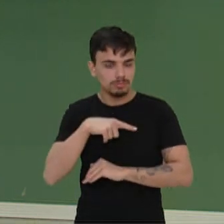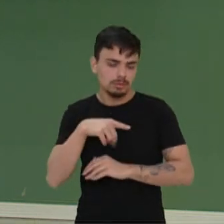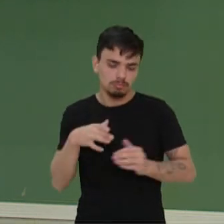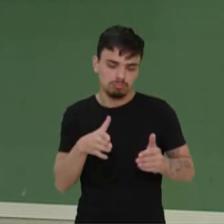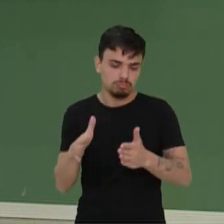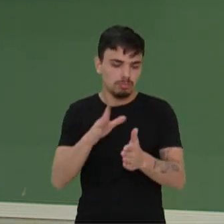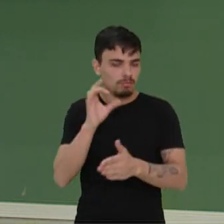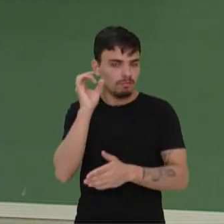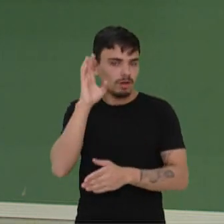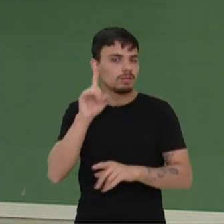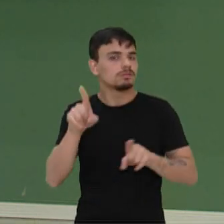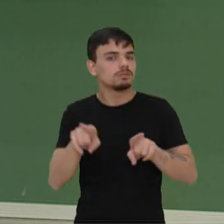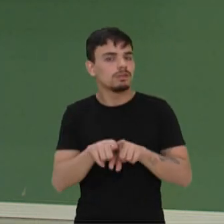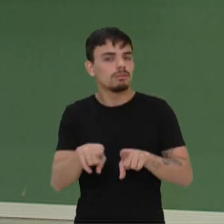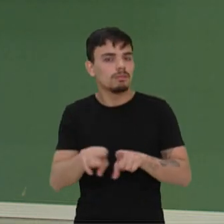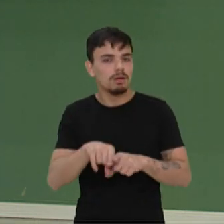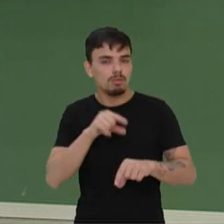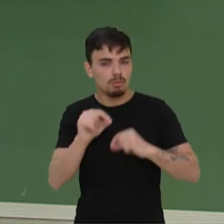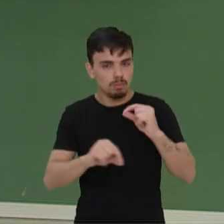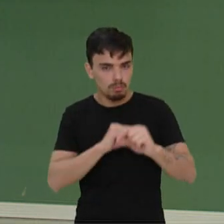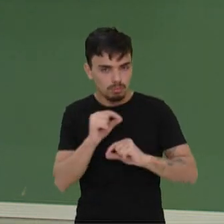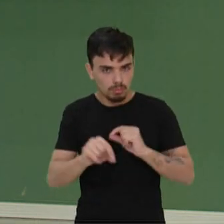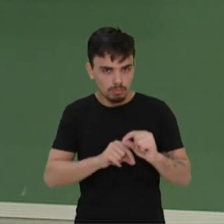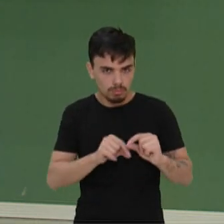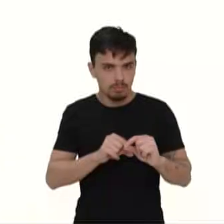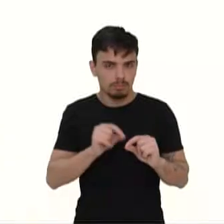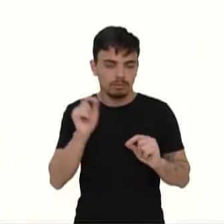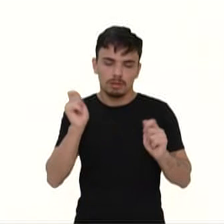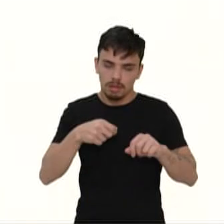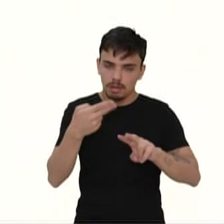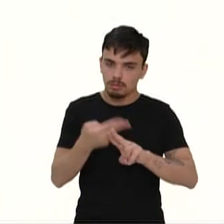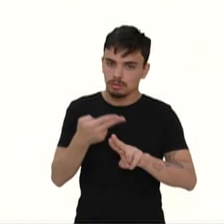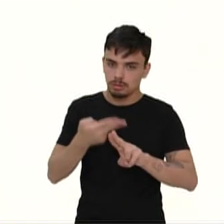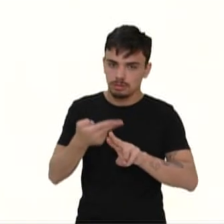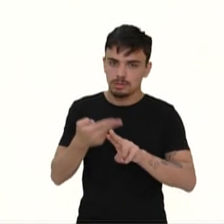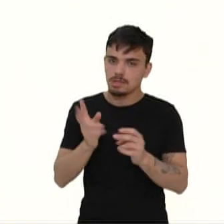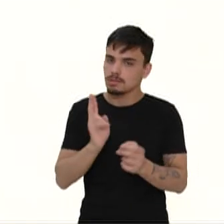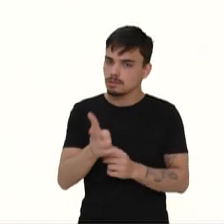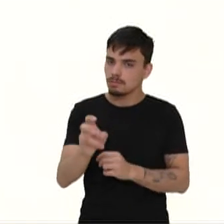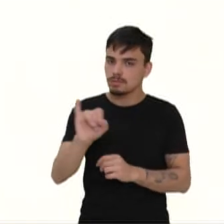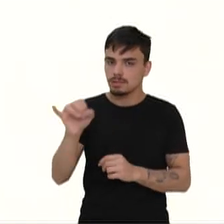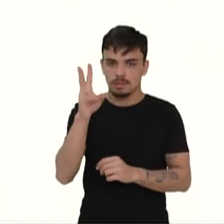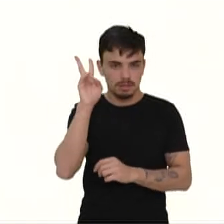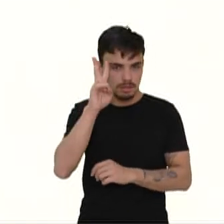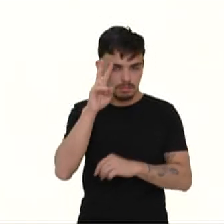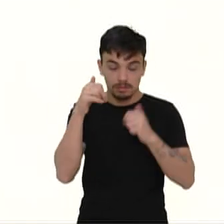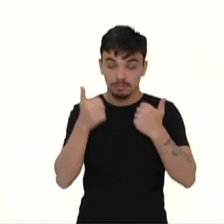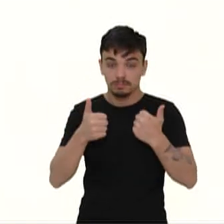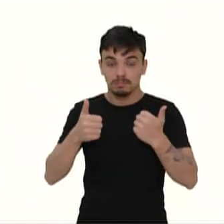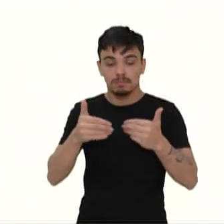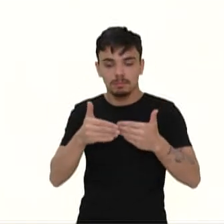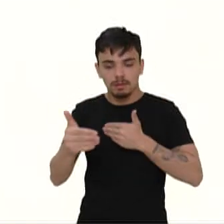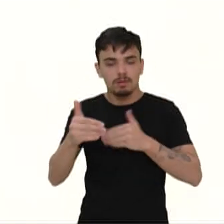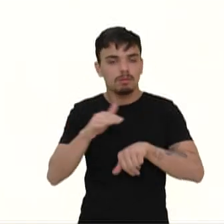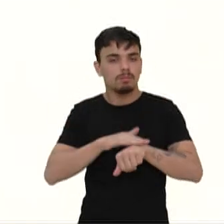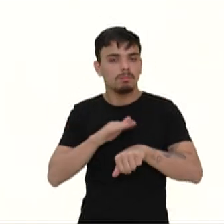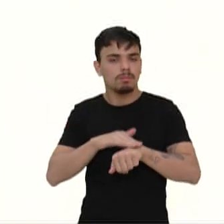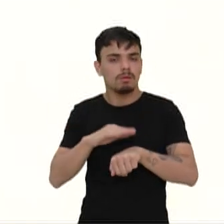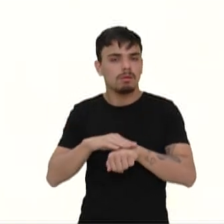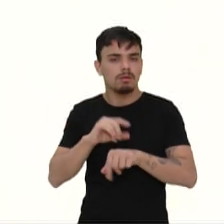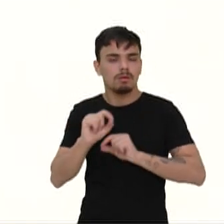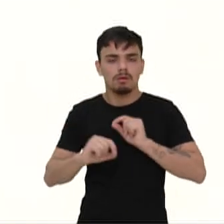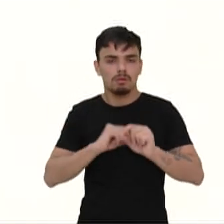um pouquinho mais fácil. Se você lembrar disso, você pode usar isso sempre. Apesar de que em alguns momentos a gente vai ser meio